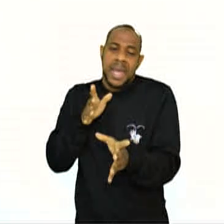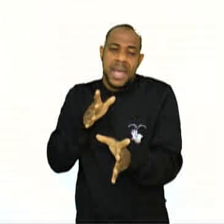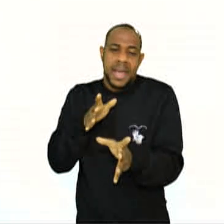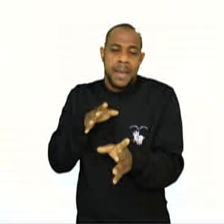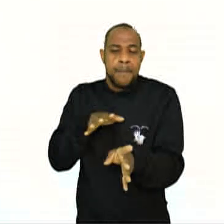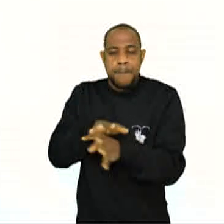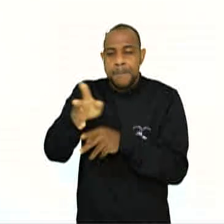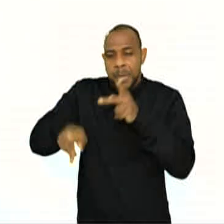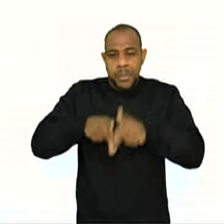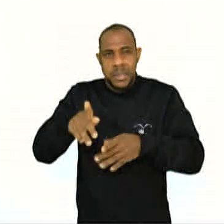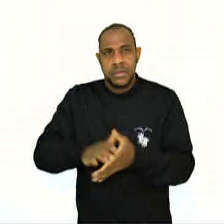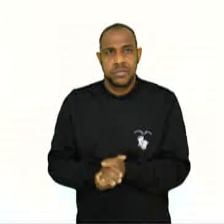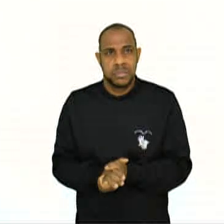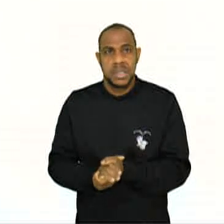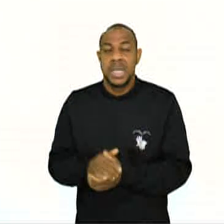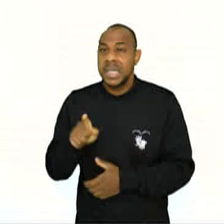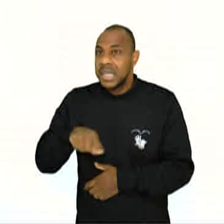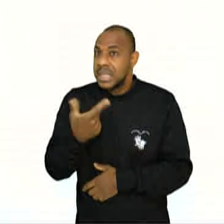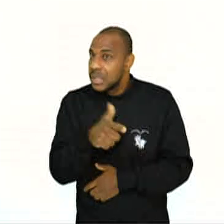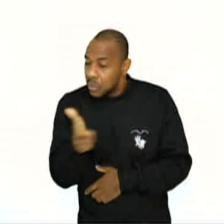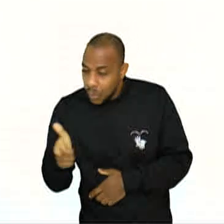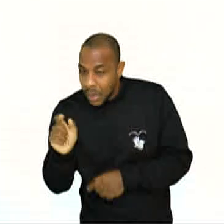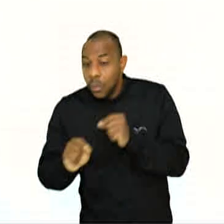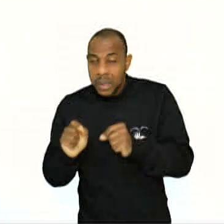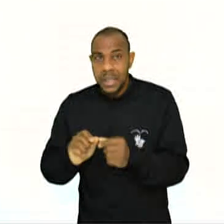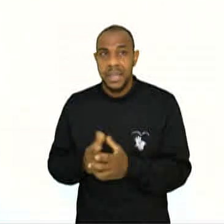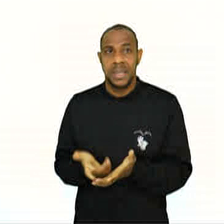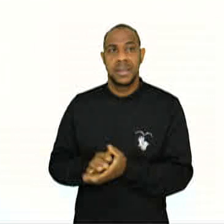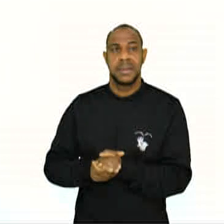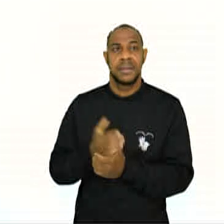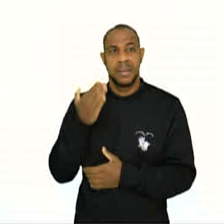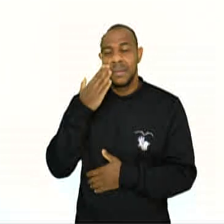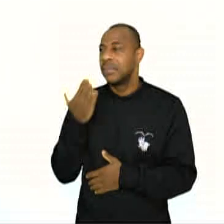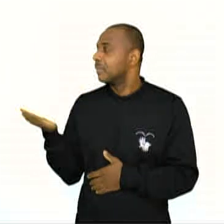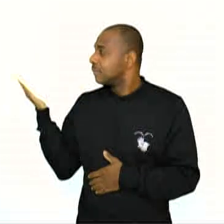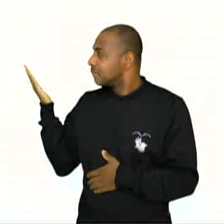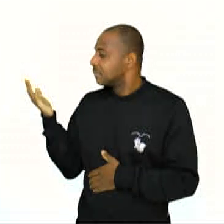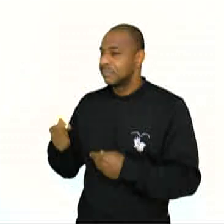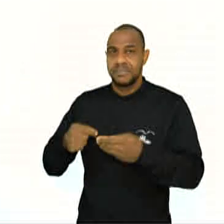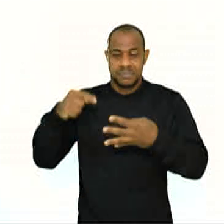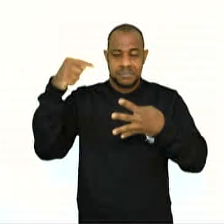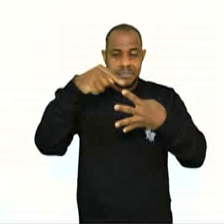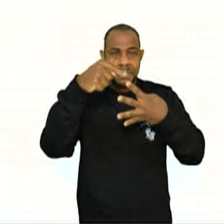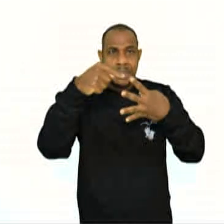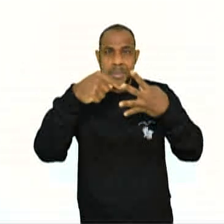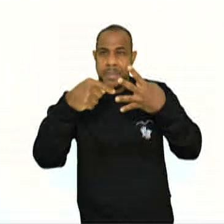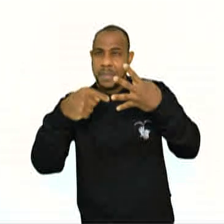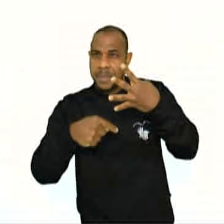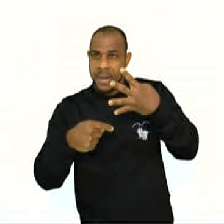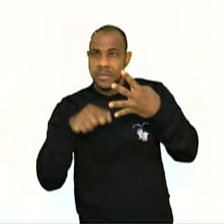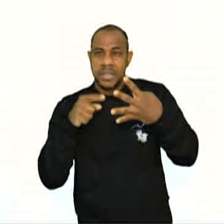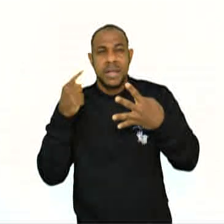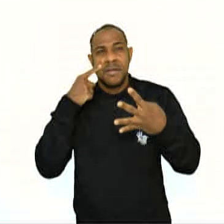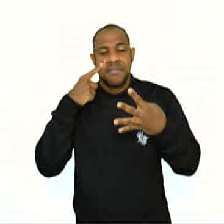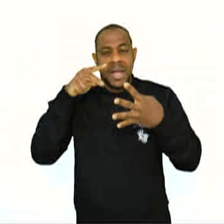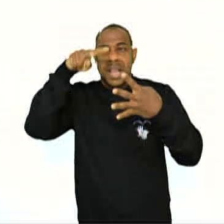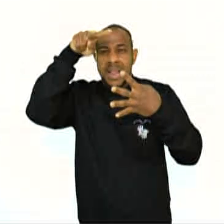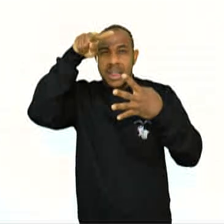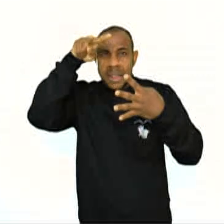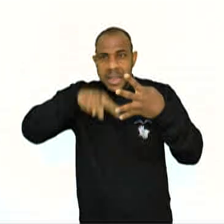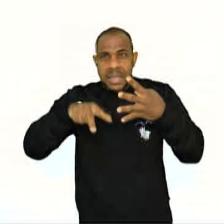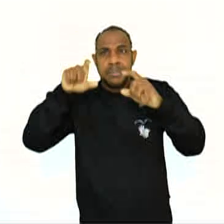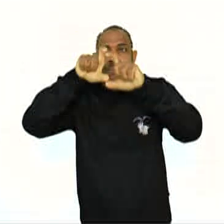letra A liderança burocrática com políticos tecnicamente bem preparados e escolhidos por sua competência na